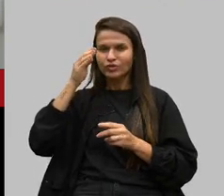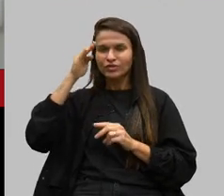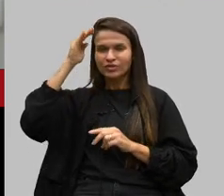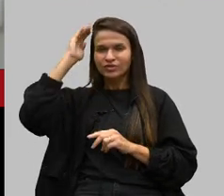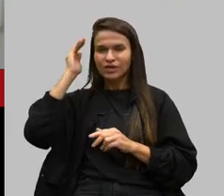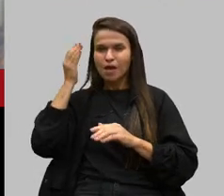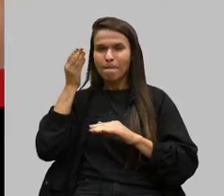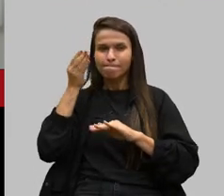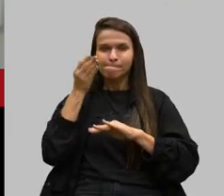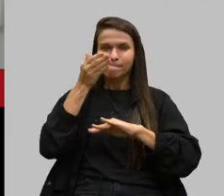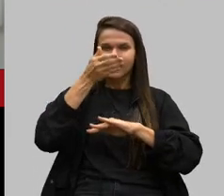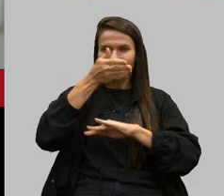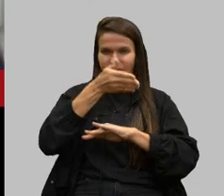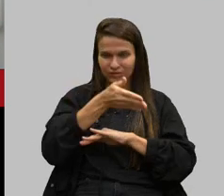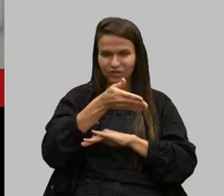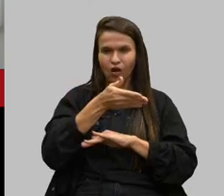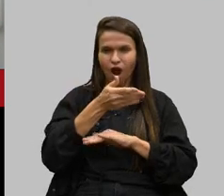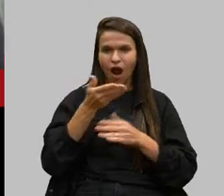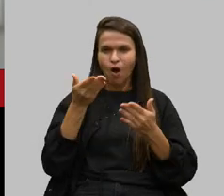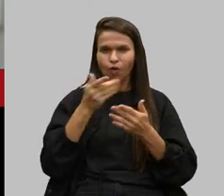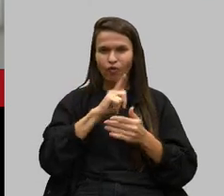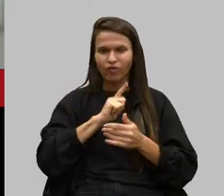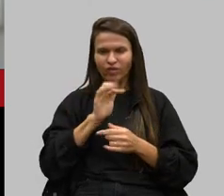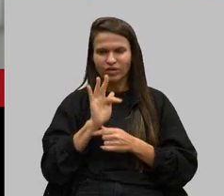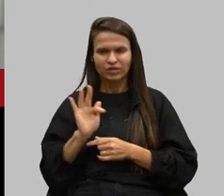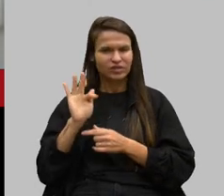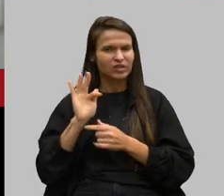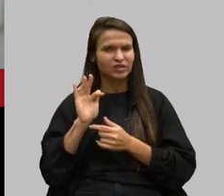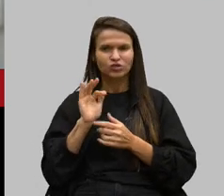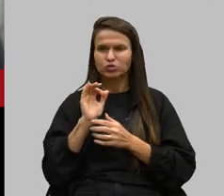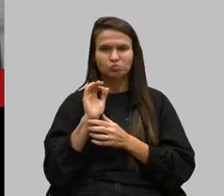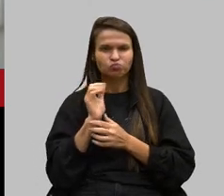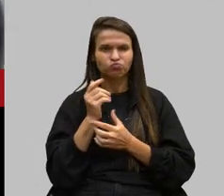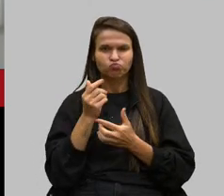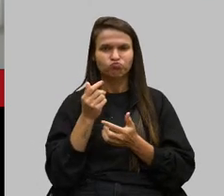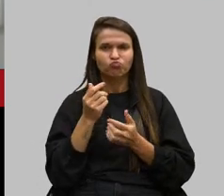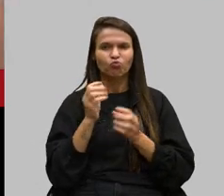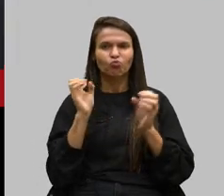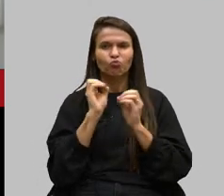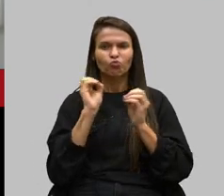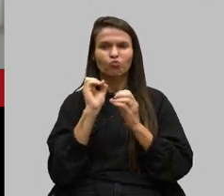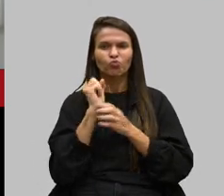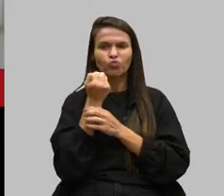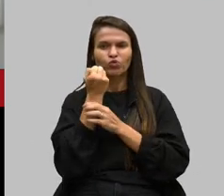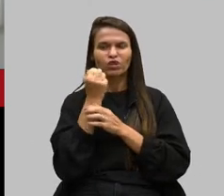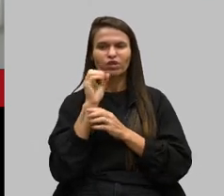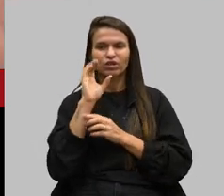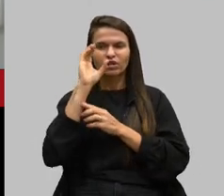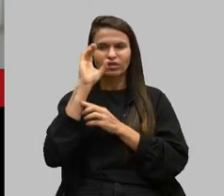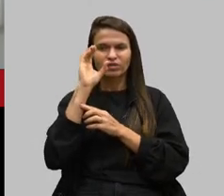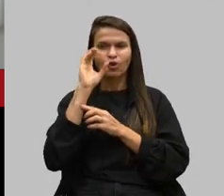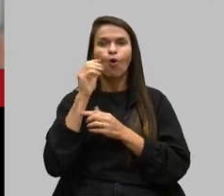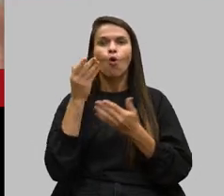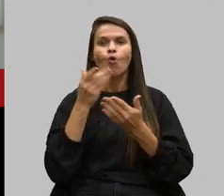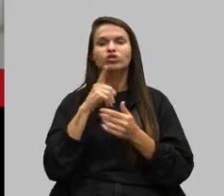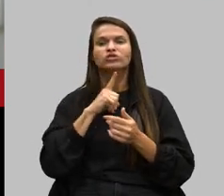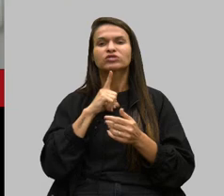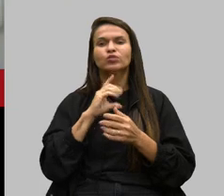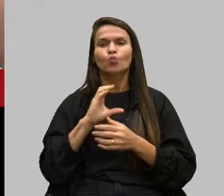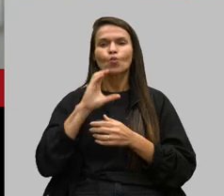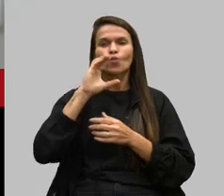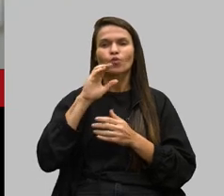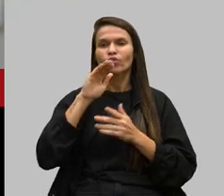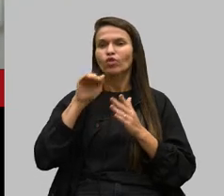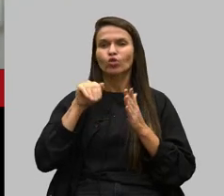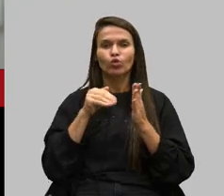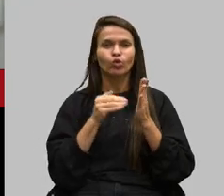federal que garantiu que não ia ter sigilo hoje tem sigilo de praticamente tudo governo federal